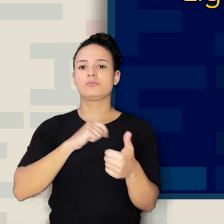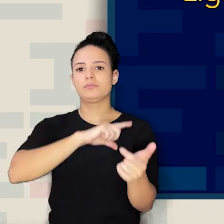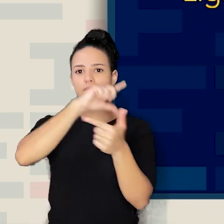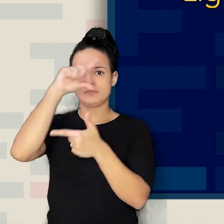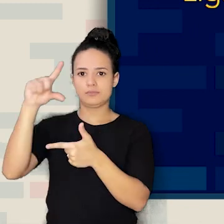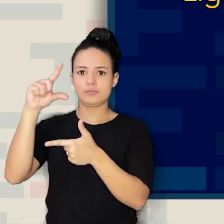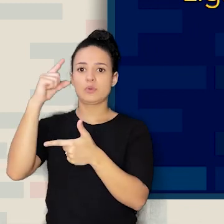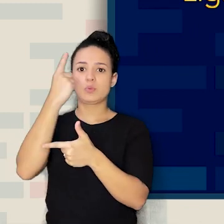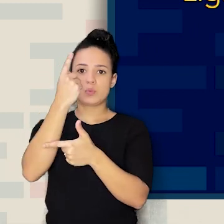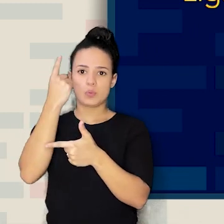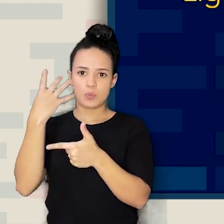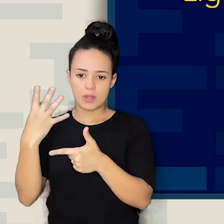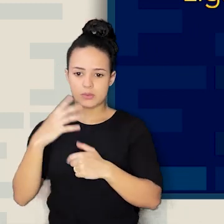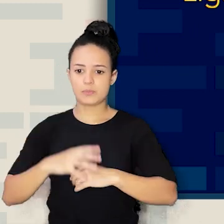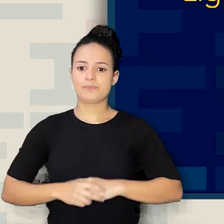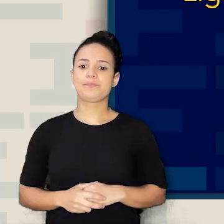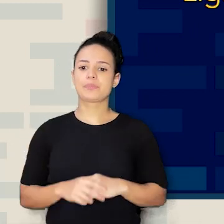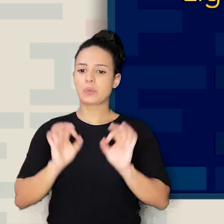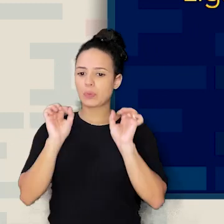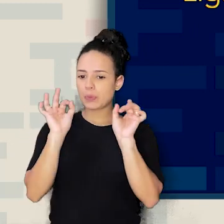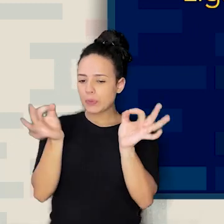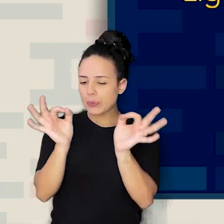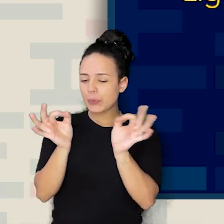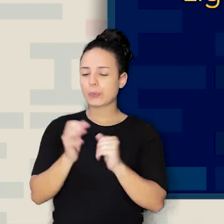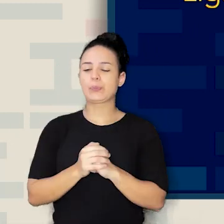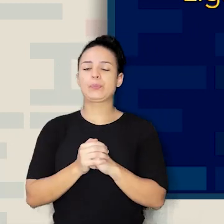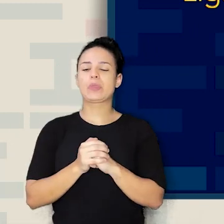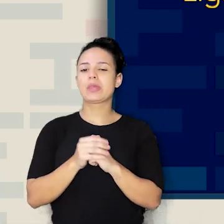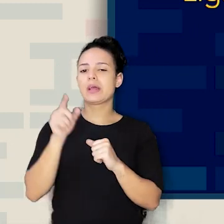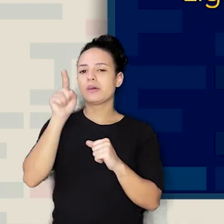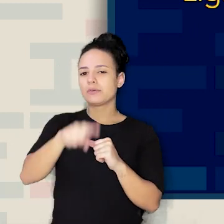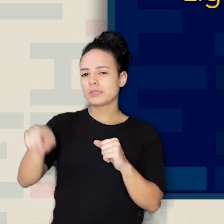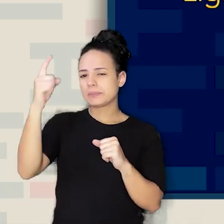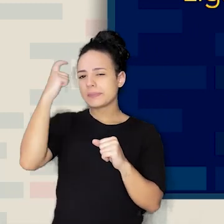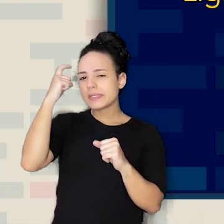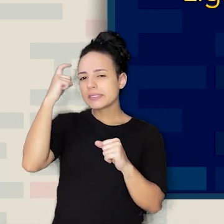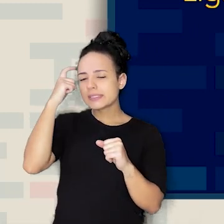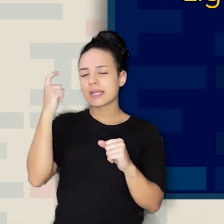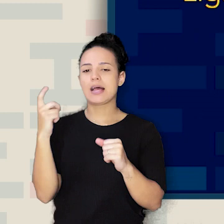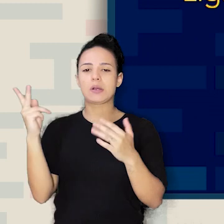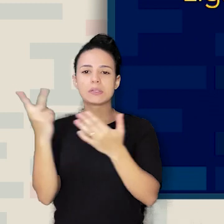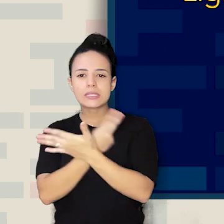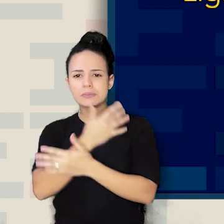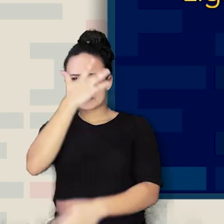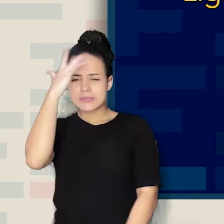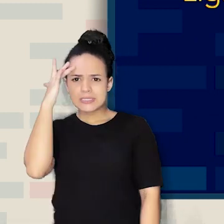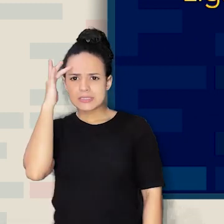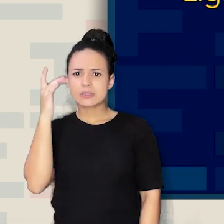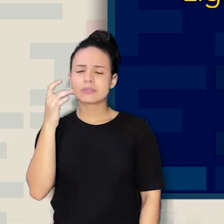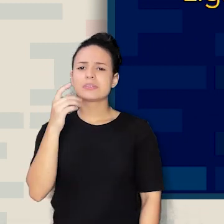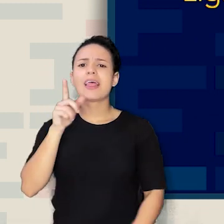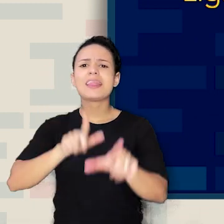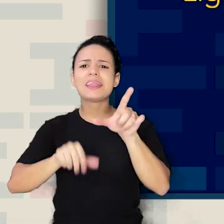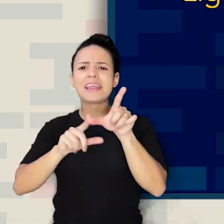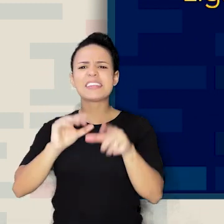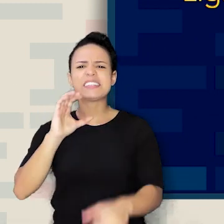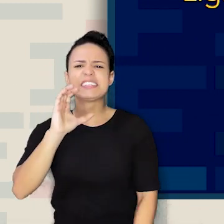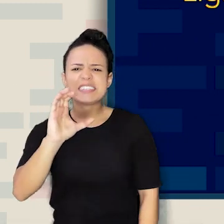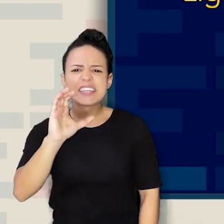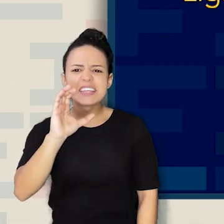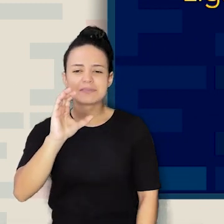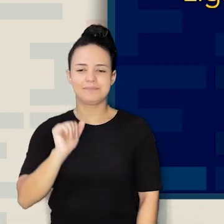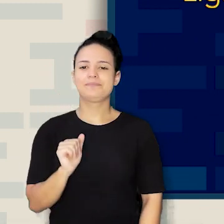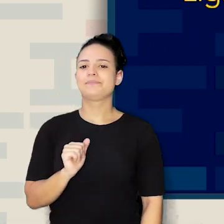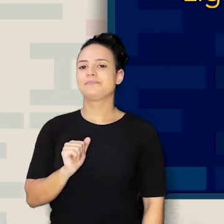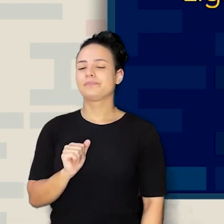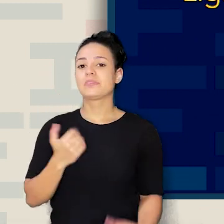primeira célula ponto 4 e segunda célula 1 em 4. Tá? Na letra ali a gente pode pensar, é muito comum as pessoas comentarem